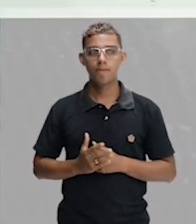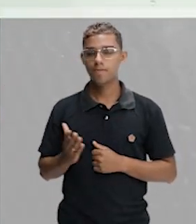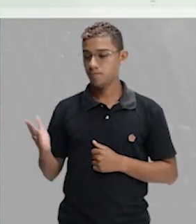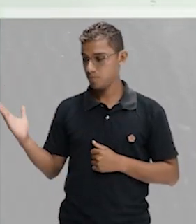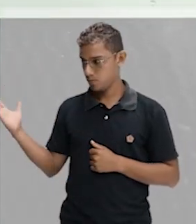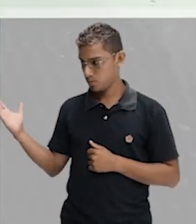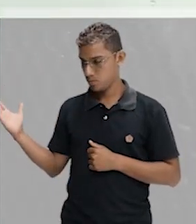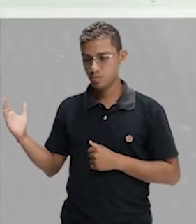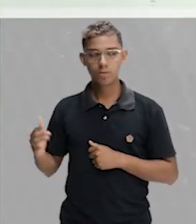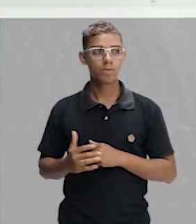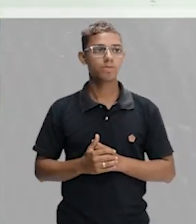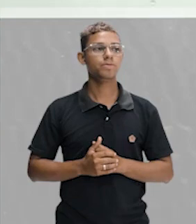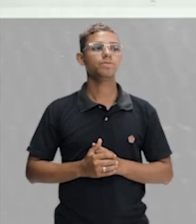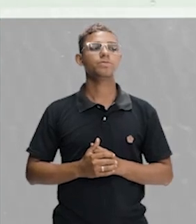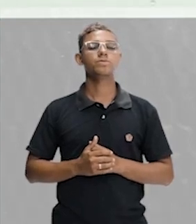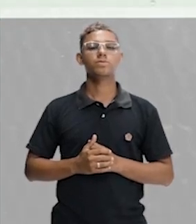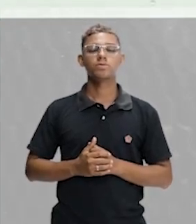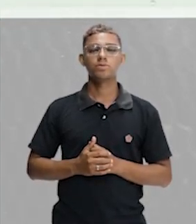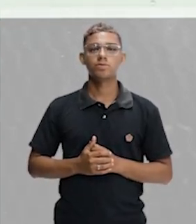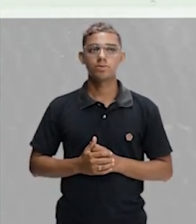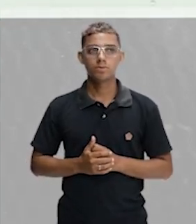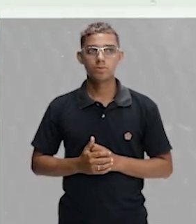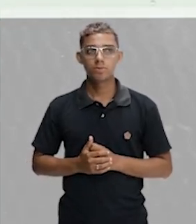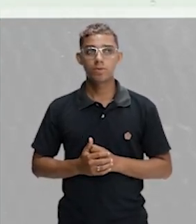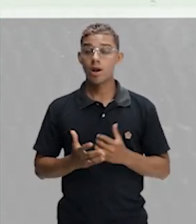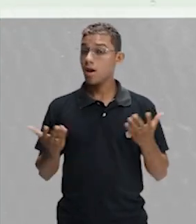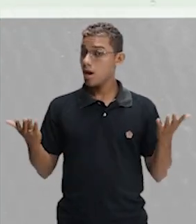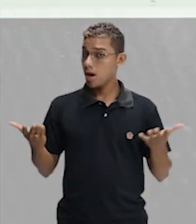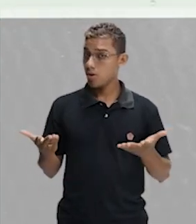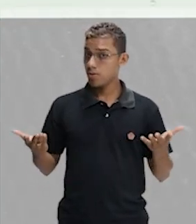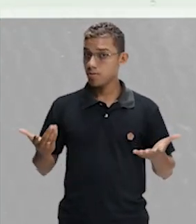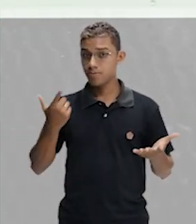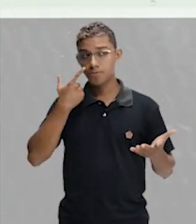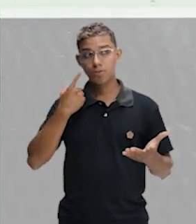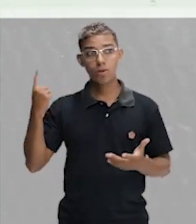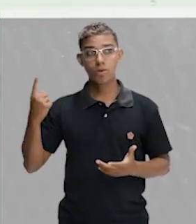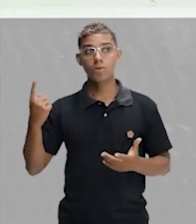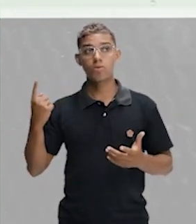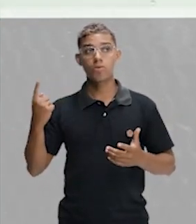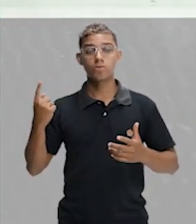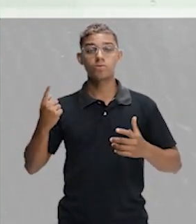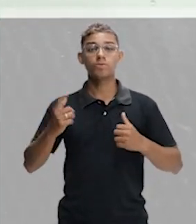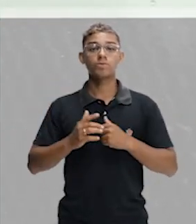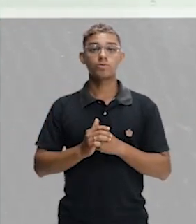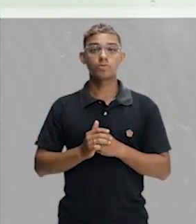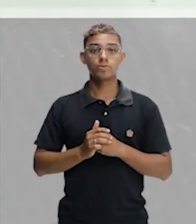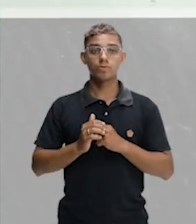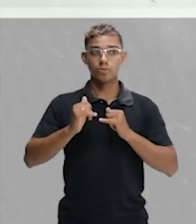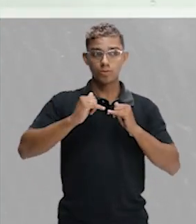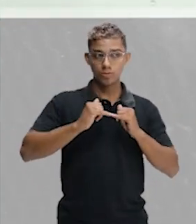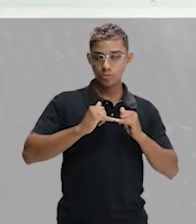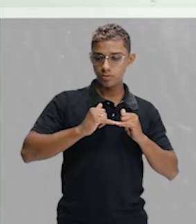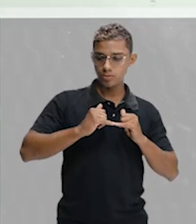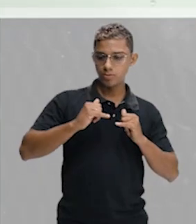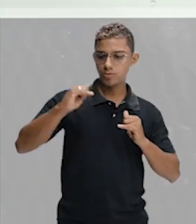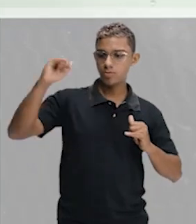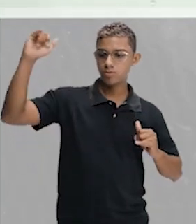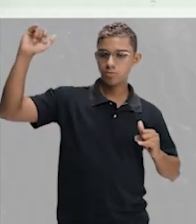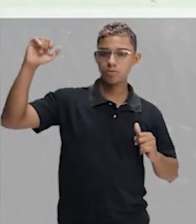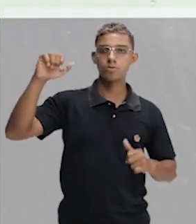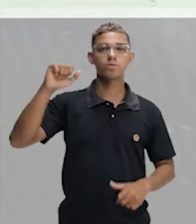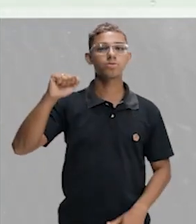vamos ver agora quando a reta r ele faz um ângulo agudo quer dizer um ângulo que é